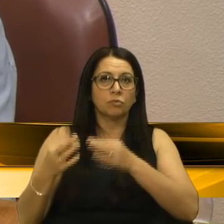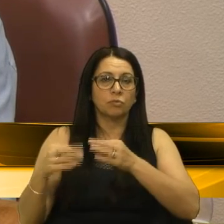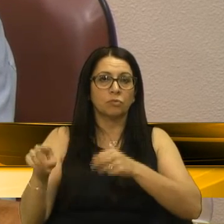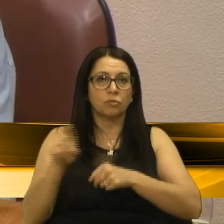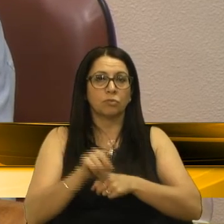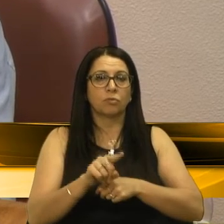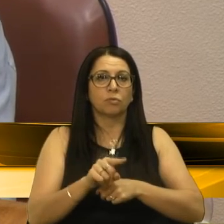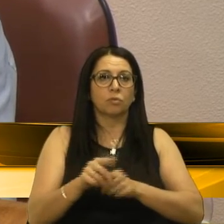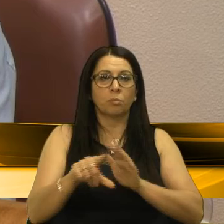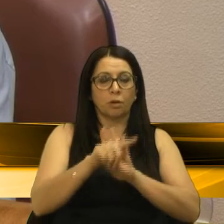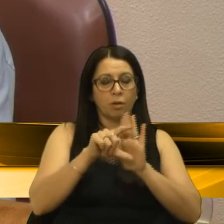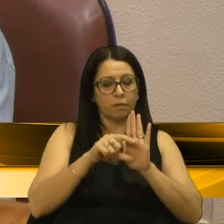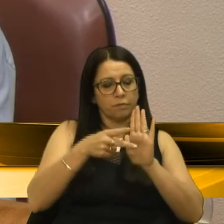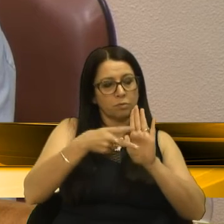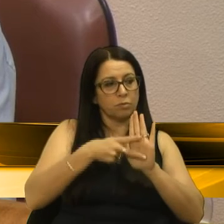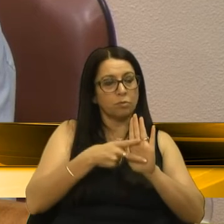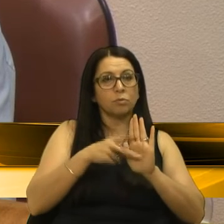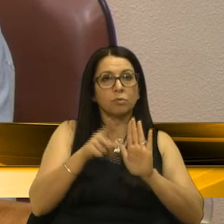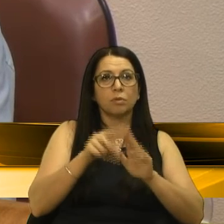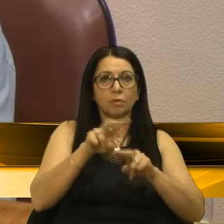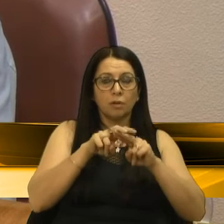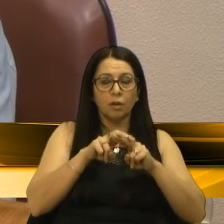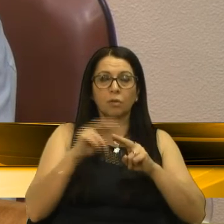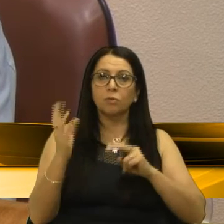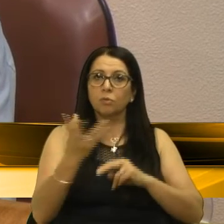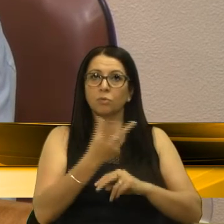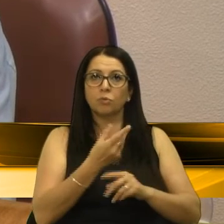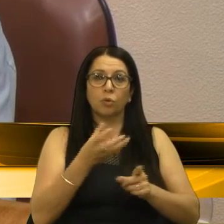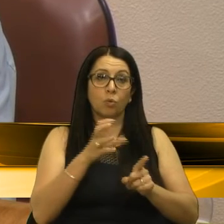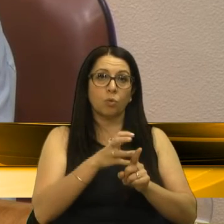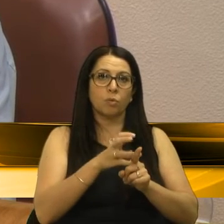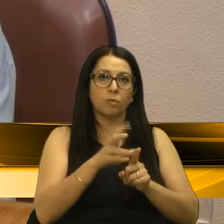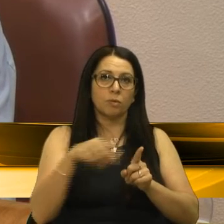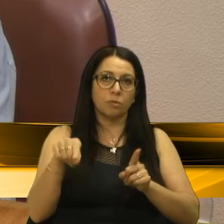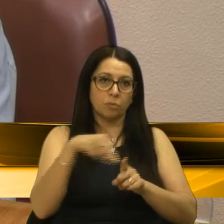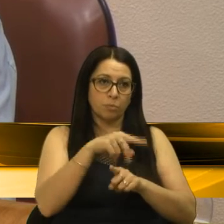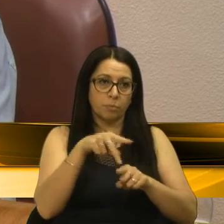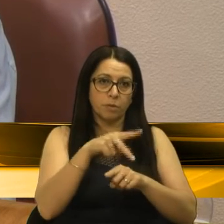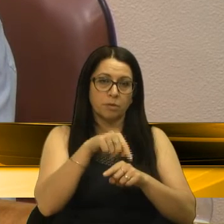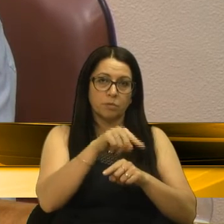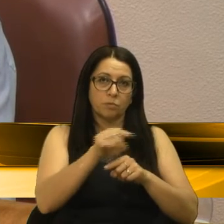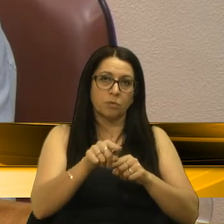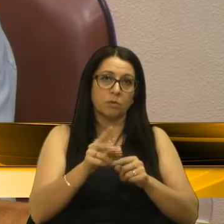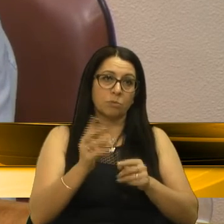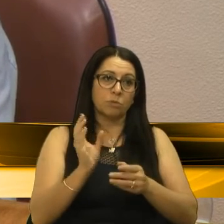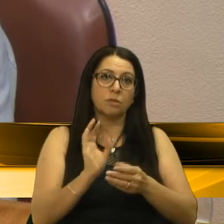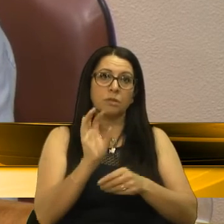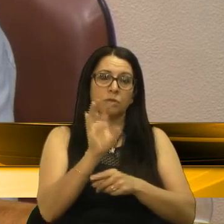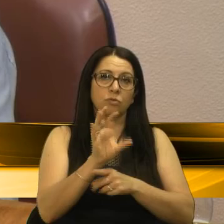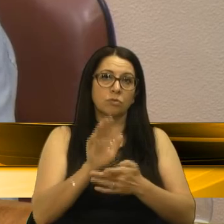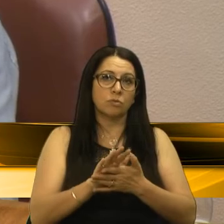parte. Parágrafo 2º. As causas intentadas contra a União poderão ser aforadas na seção judiciária